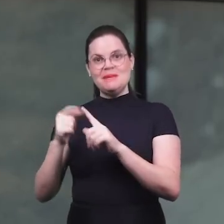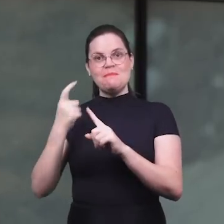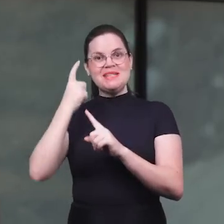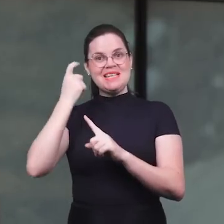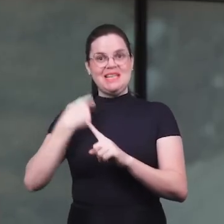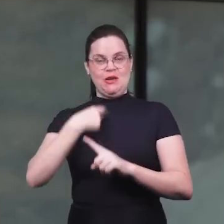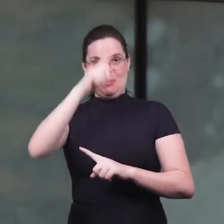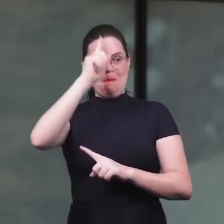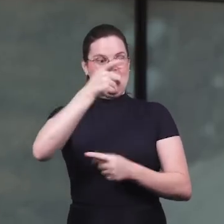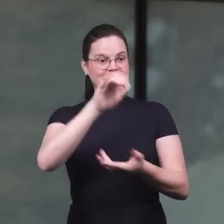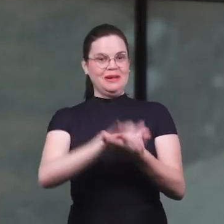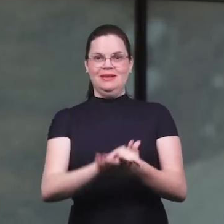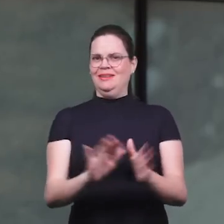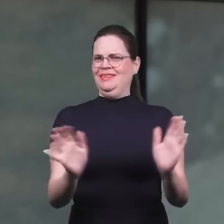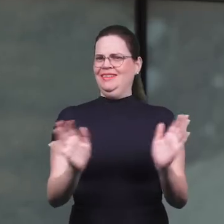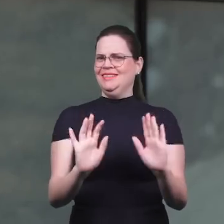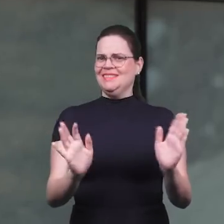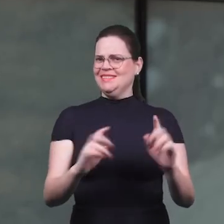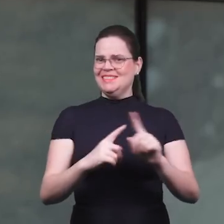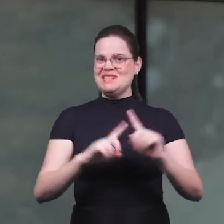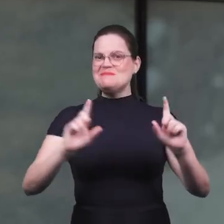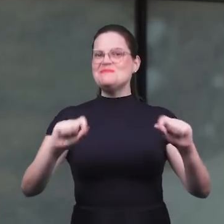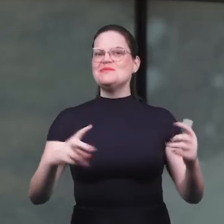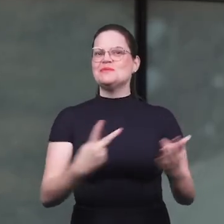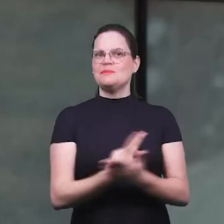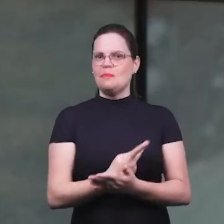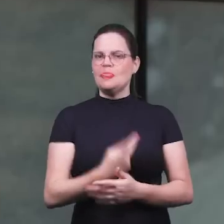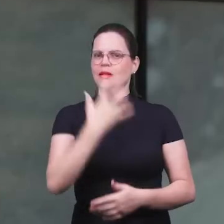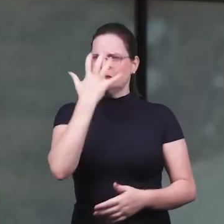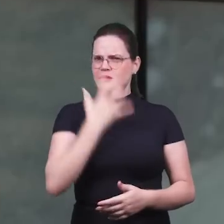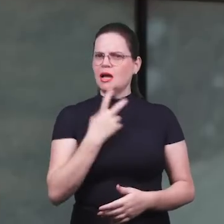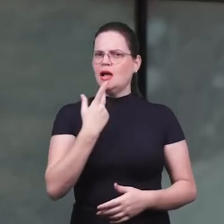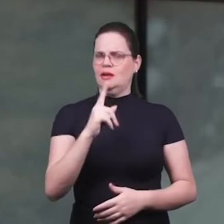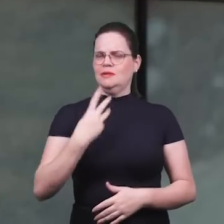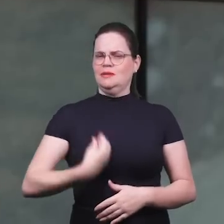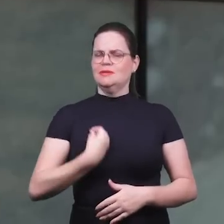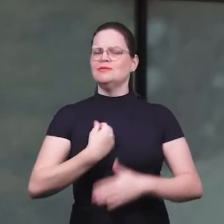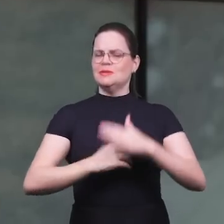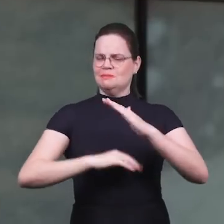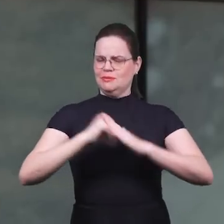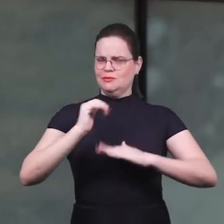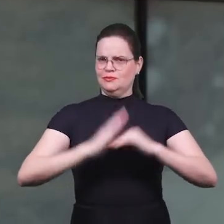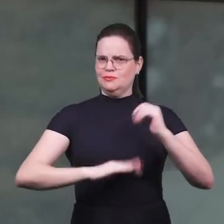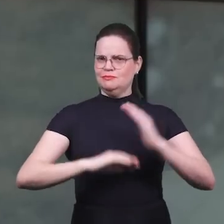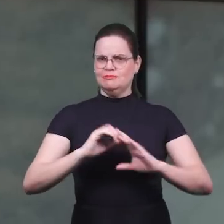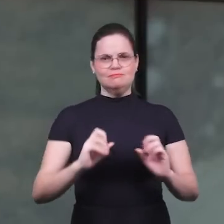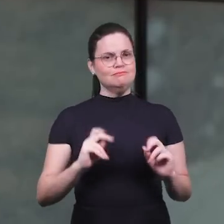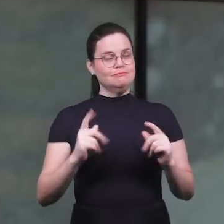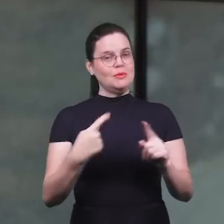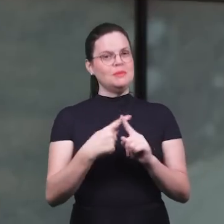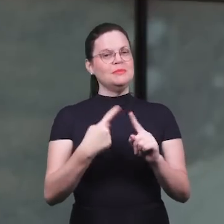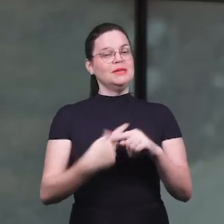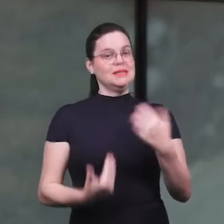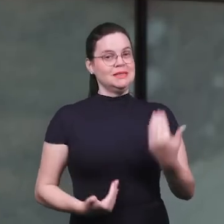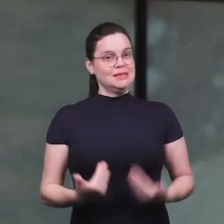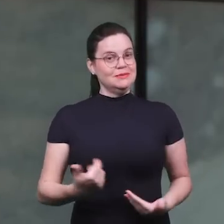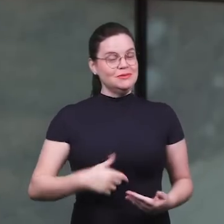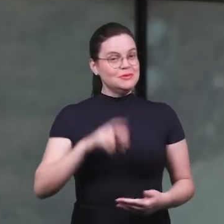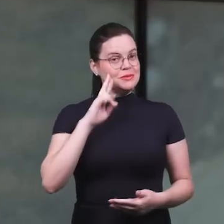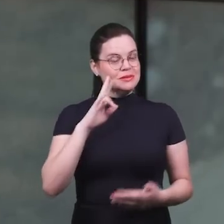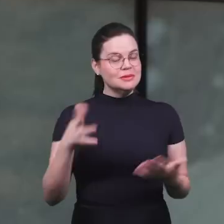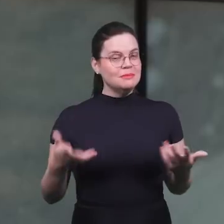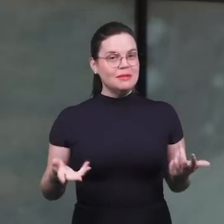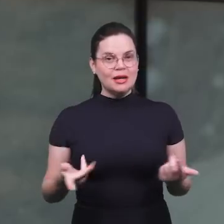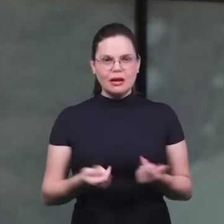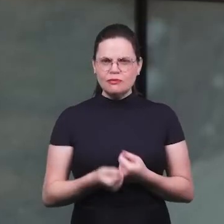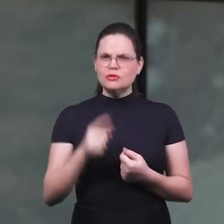casamenteiro, entendeu? Mas o que eu quero dizer é o seguinte, leve a sério a sua vida profissional, tá certo? Servir ao Senhor é maravilhoso. Ter